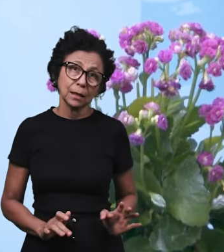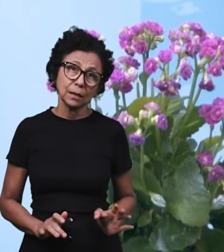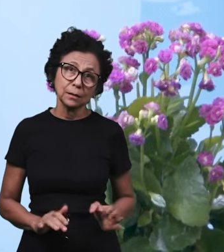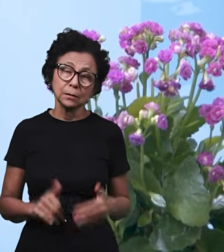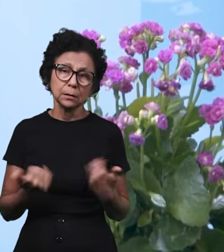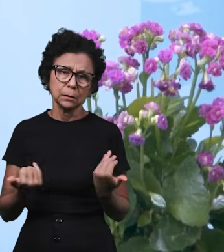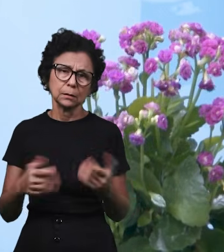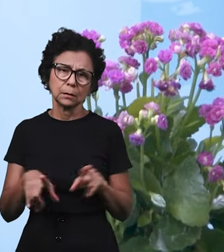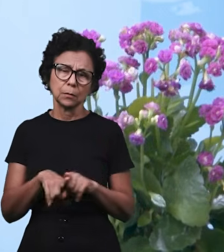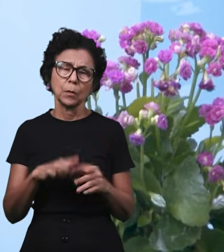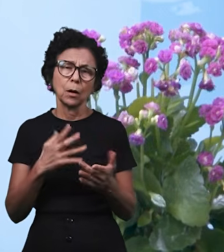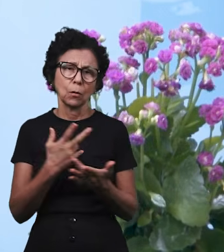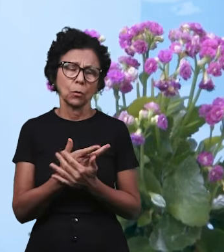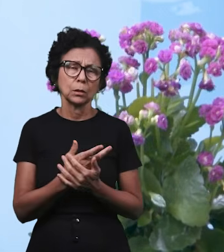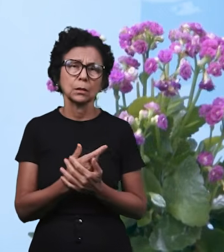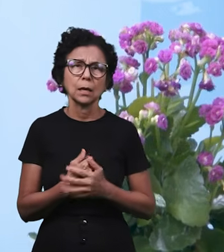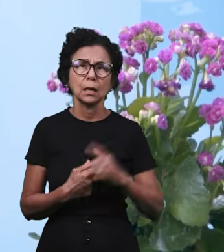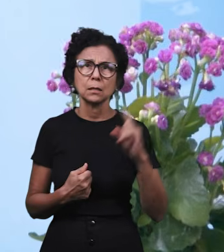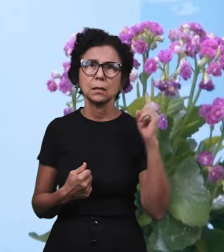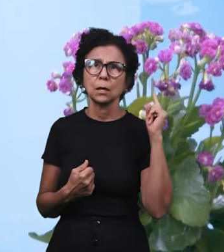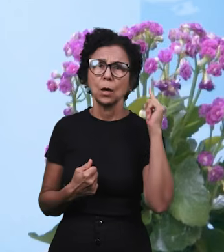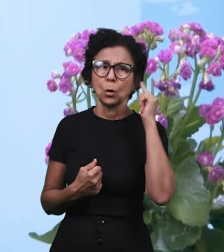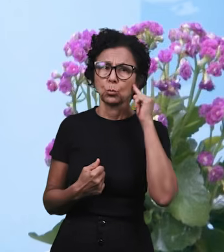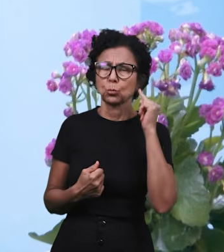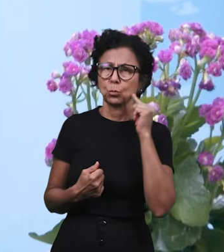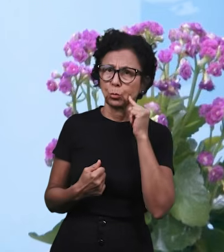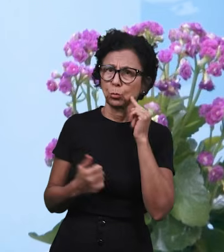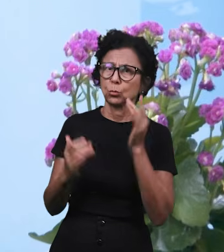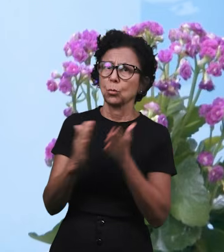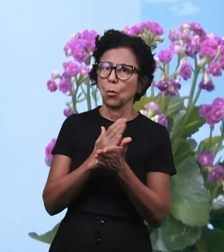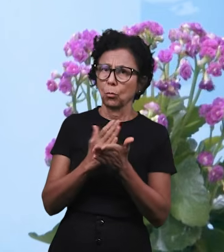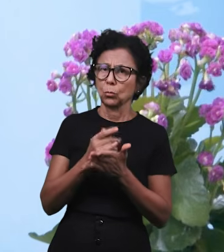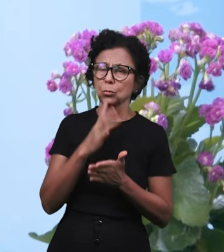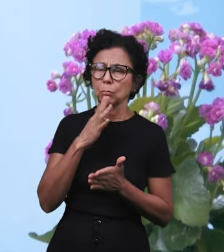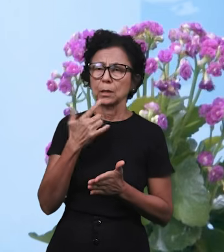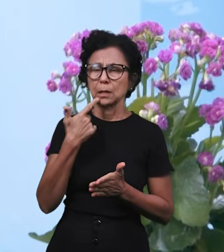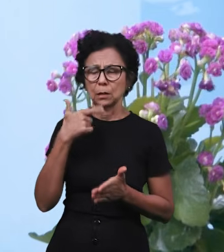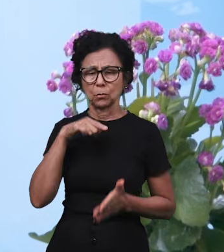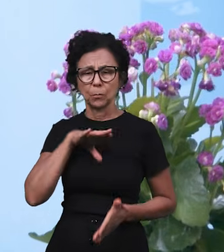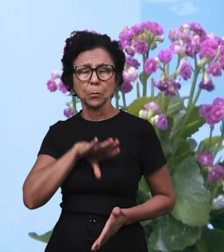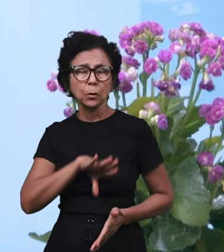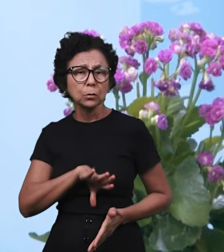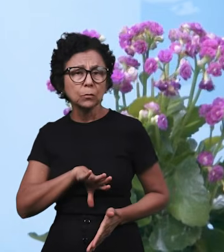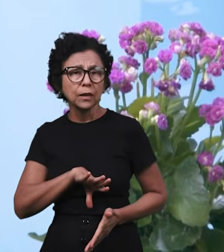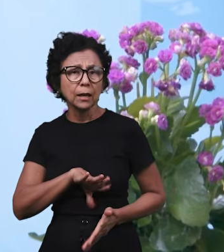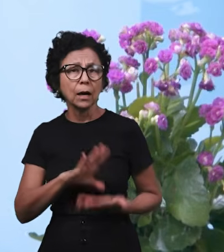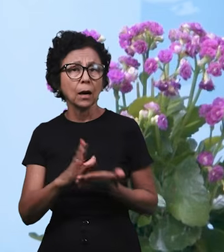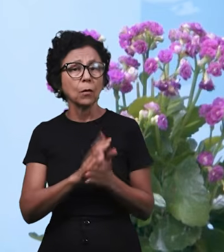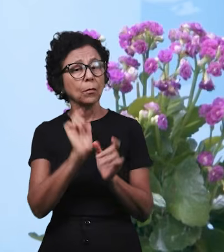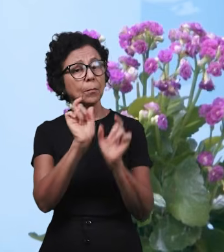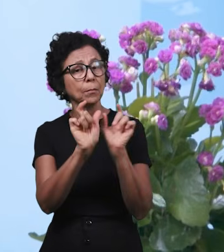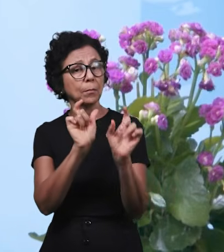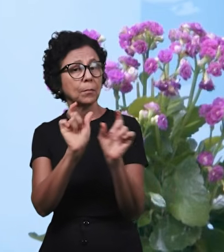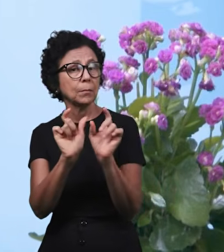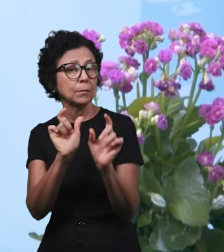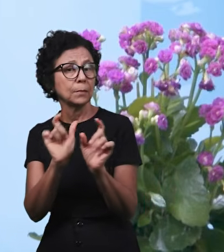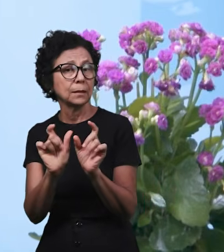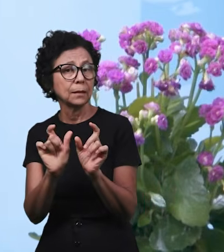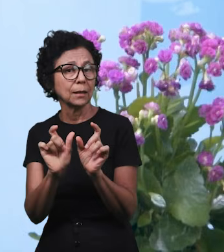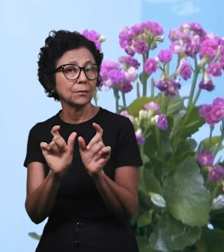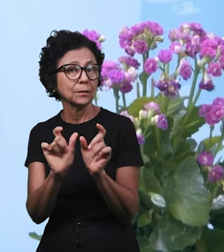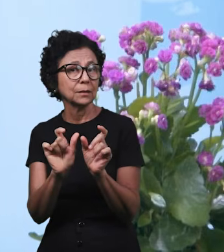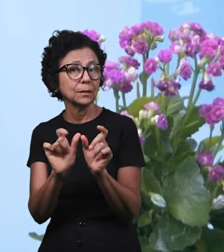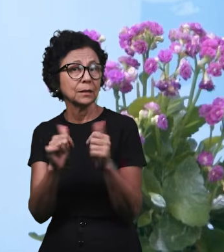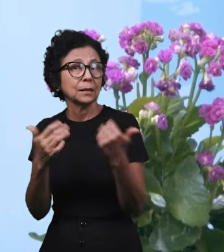poucas frases, às vezes do português, não são todos, não estou generalizando. Conhece algumas palavras. E aí, como é